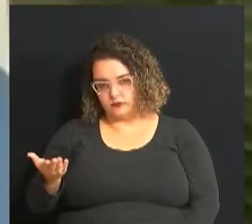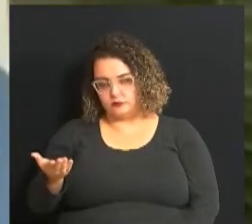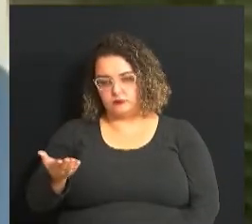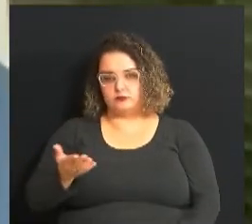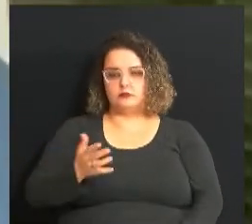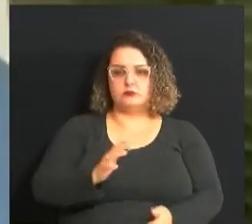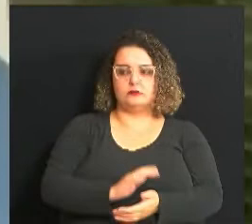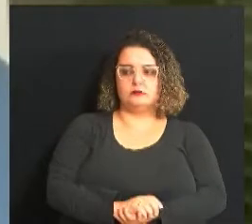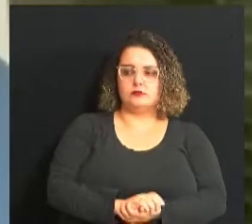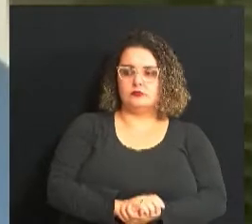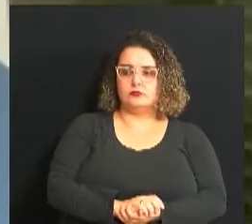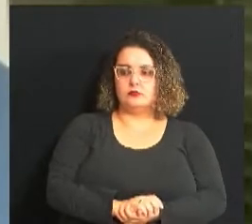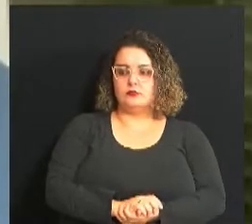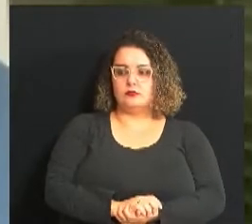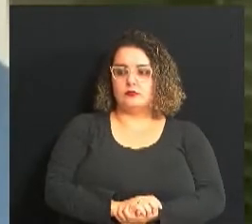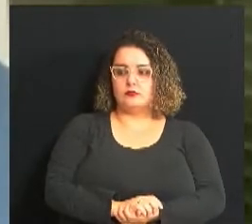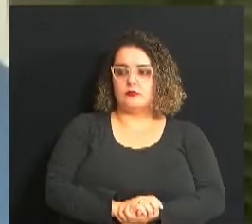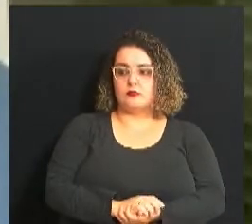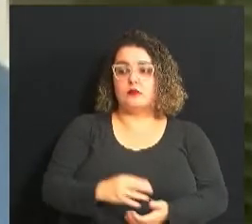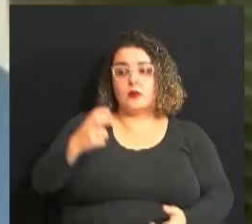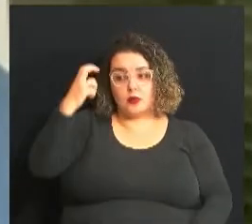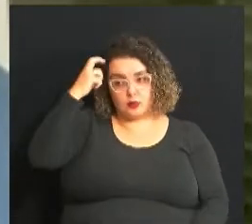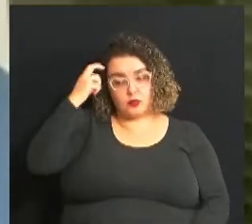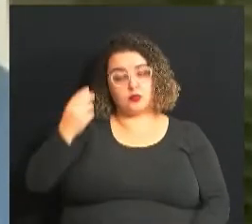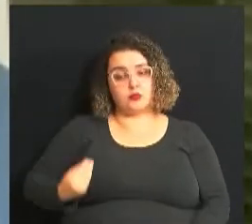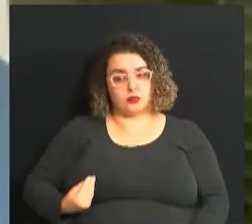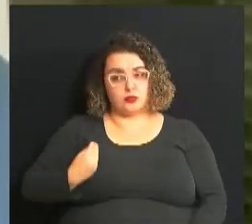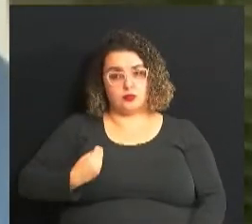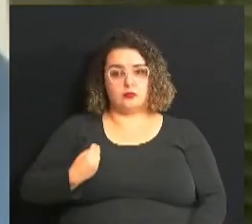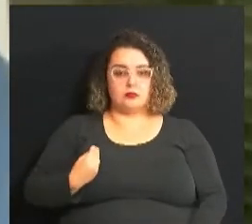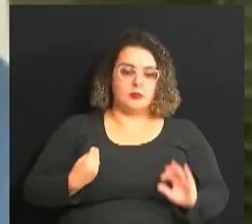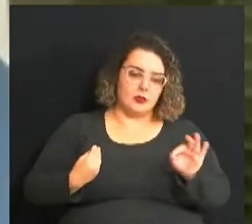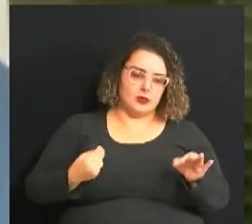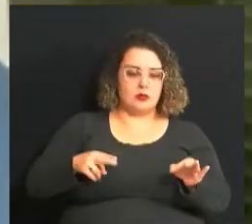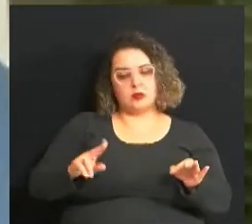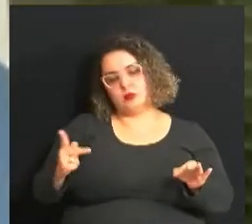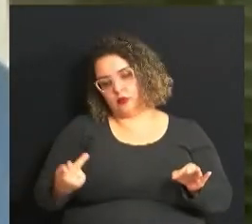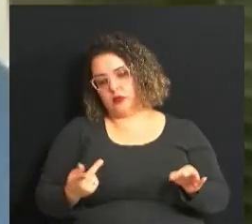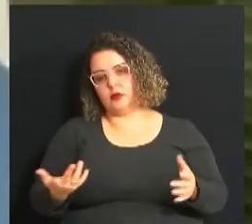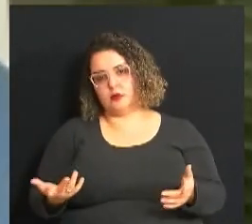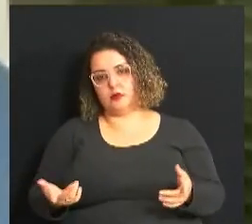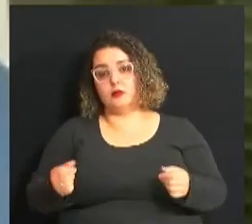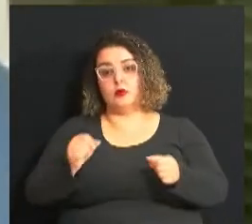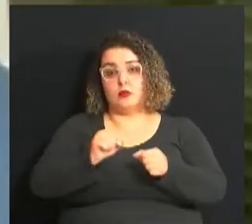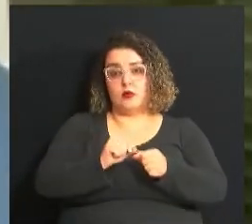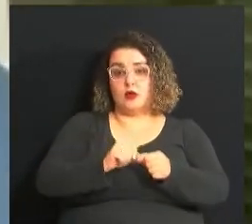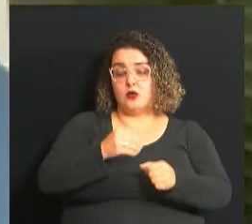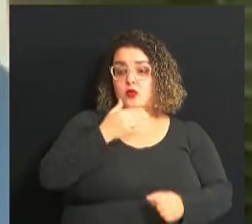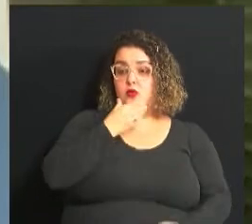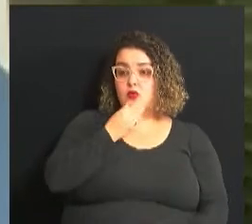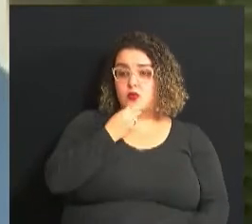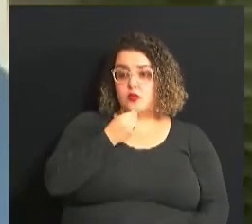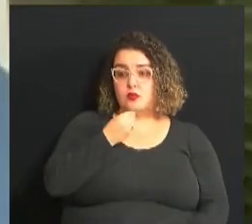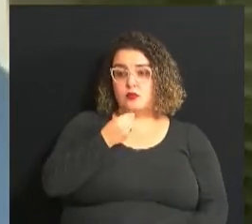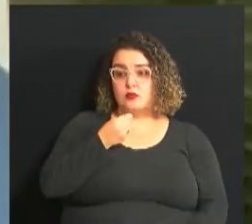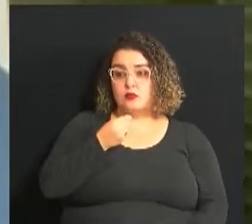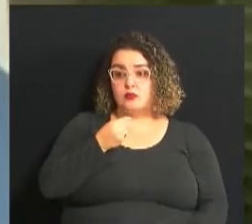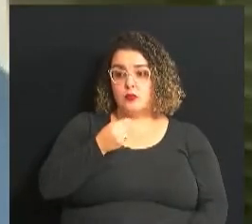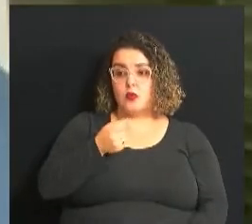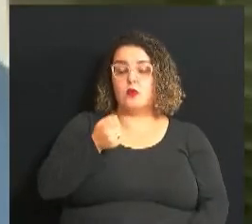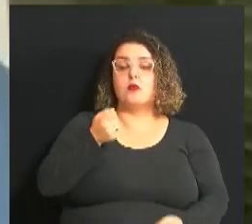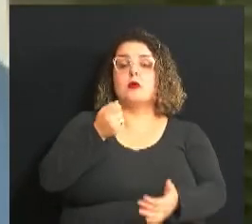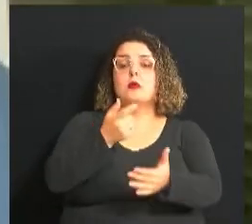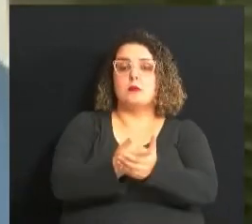a cultura que nós vivemos, certo ou errado, faz com que o homem seja o mantenedor da